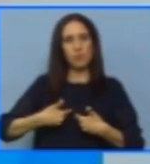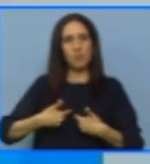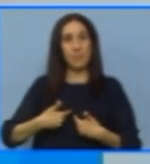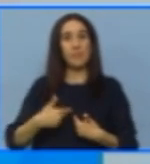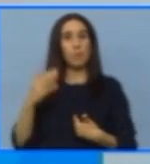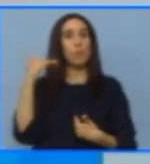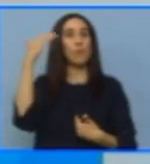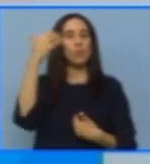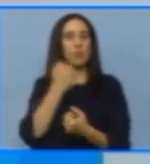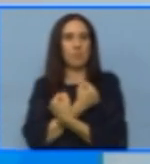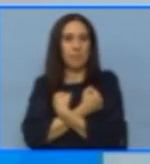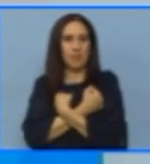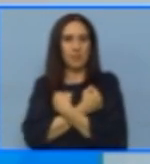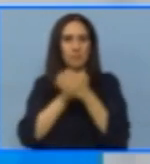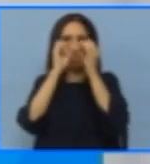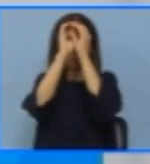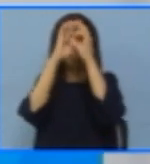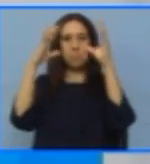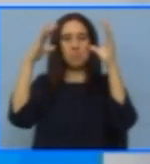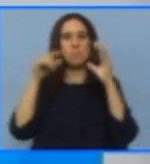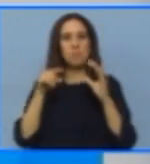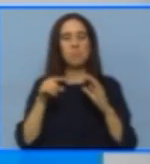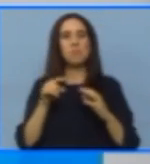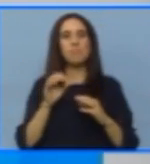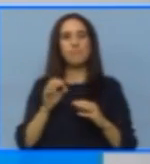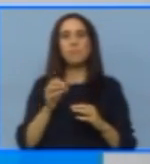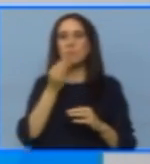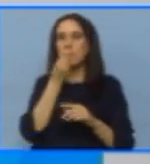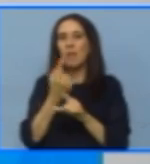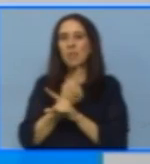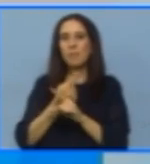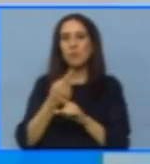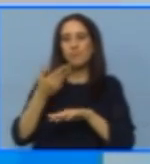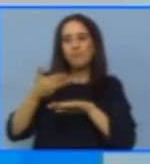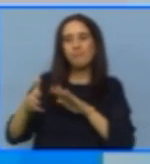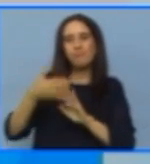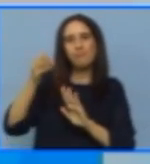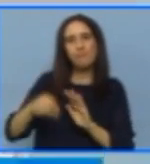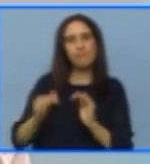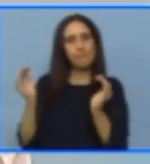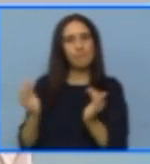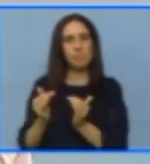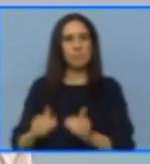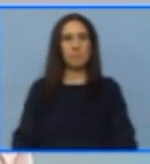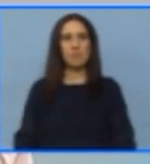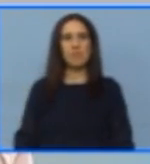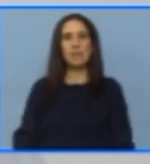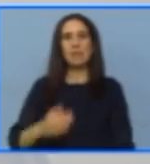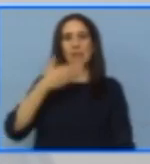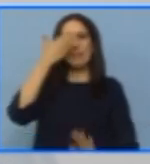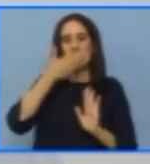abraçar o futuro, em diminuir fortemente o desperdício alimentar. Não pode haver risco de haver fome nos últimos dias,